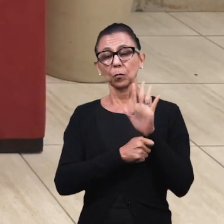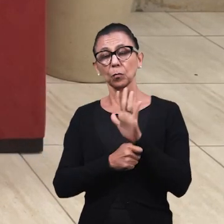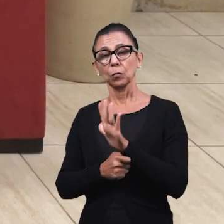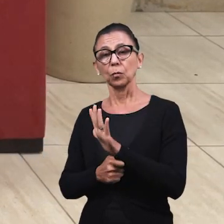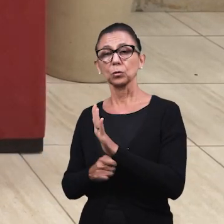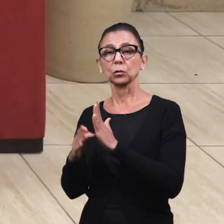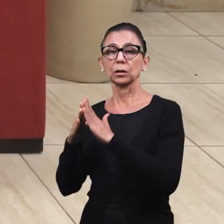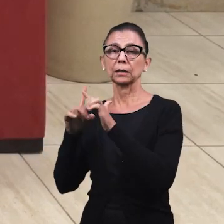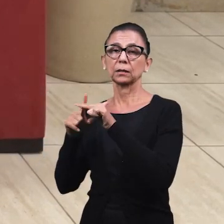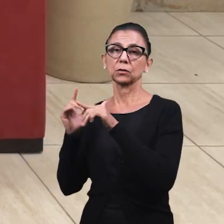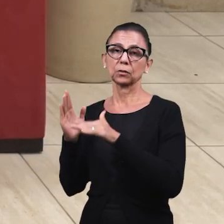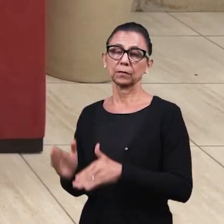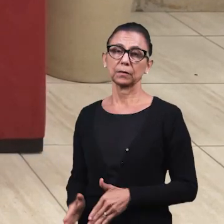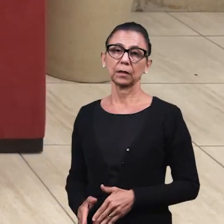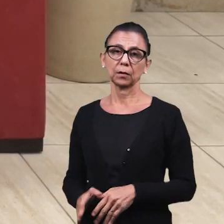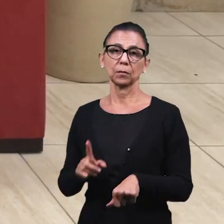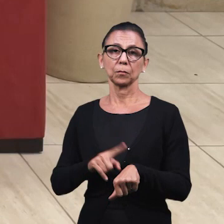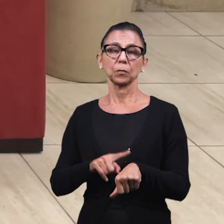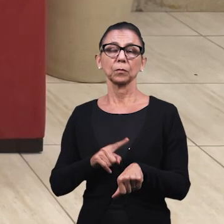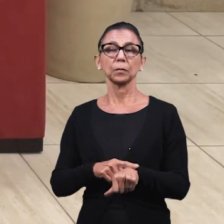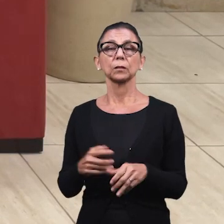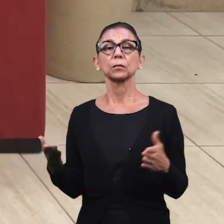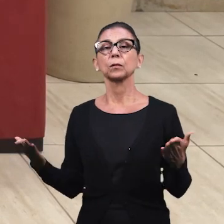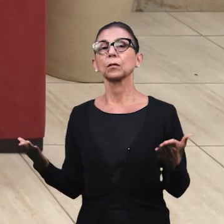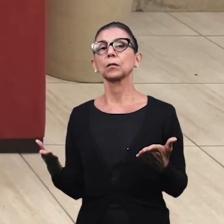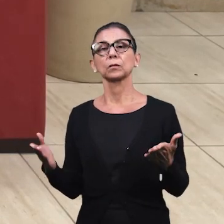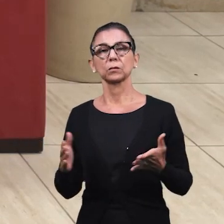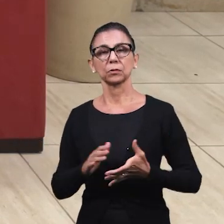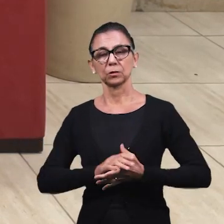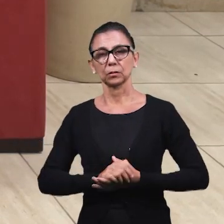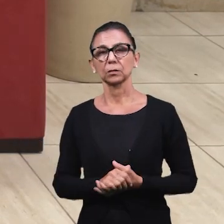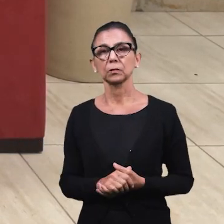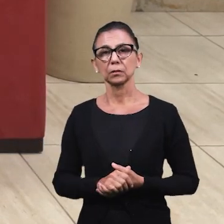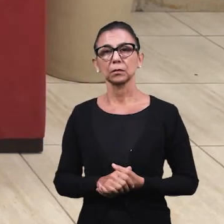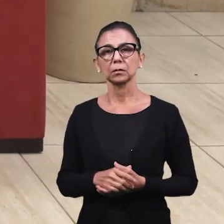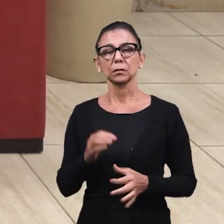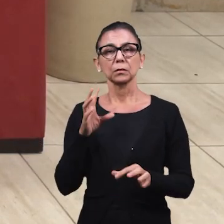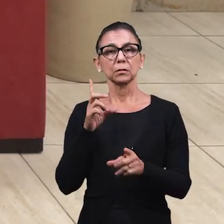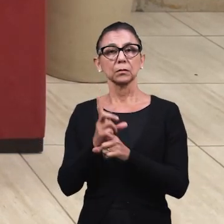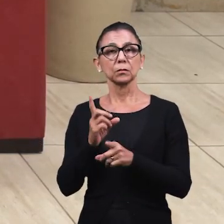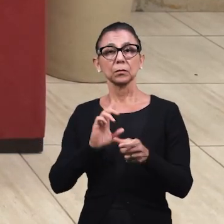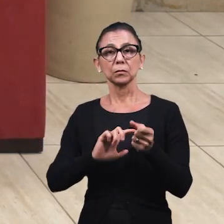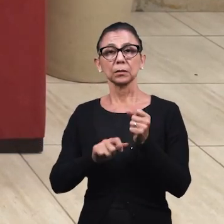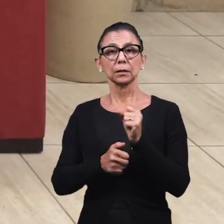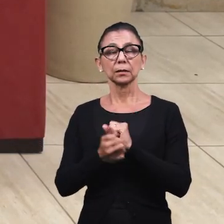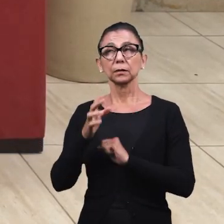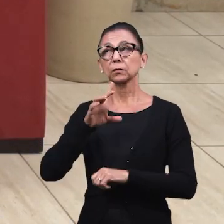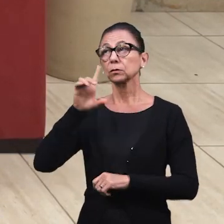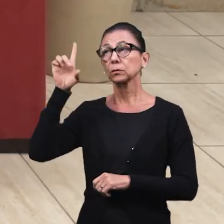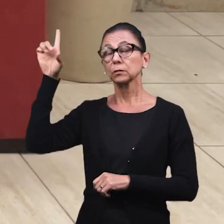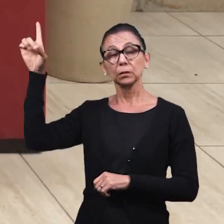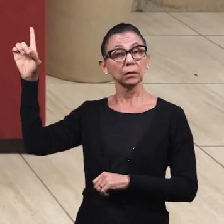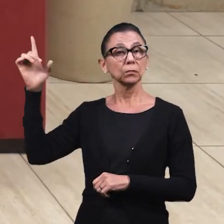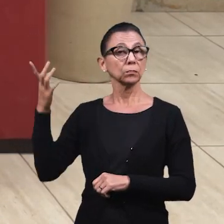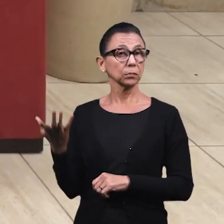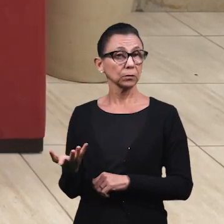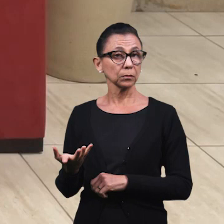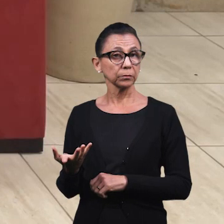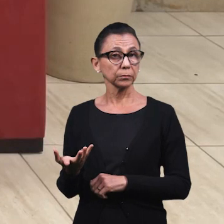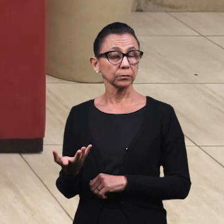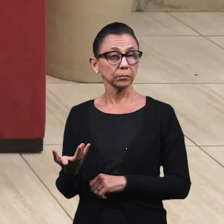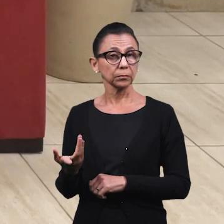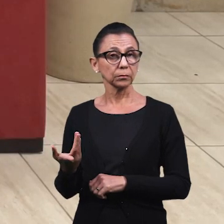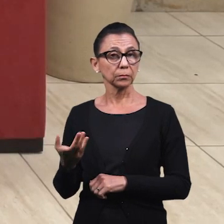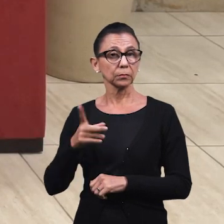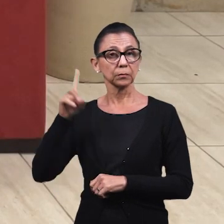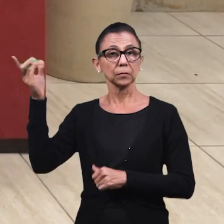a igreja está vivendo nessa hora? O momento de saber os segredos de Deus. Deus resolveu compartilhar